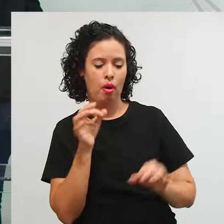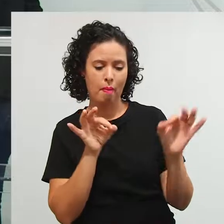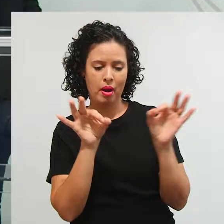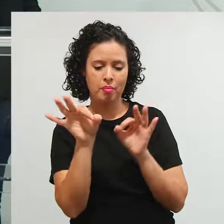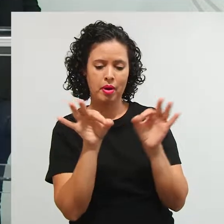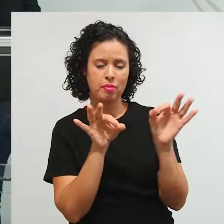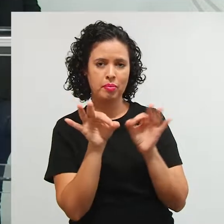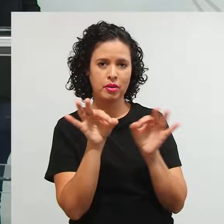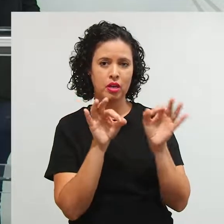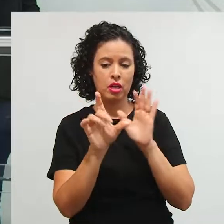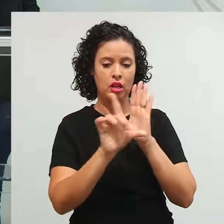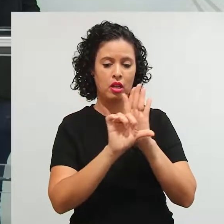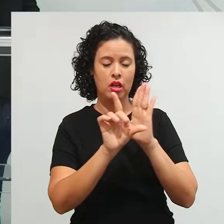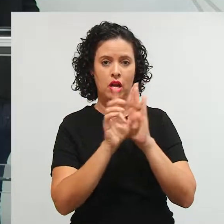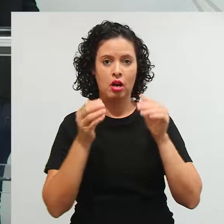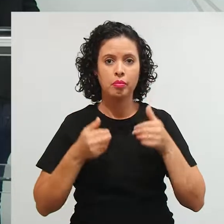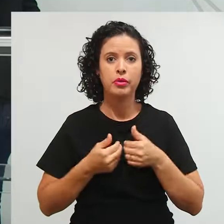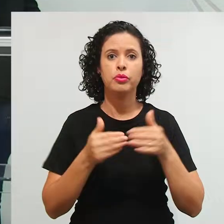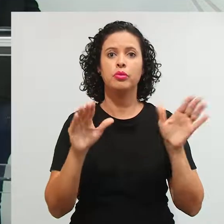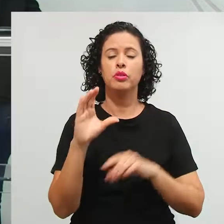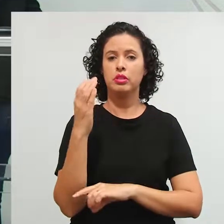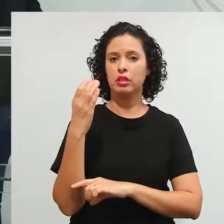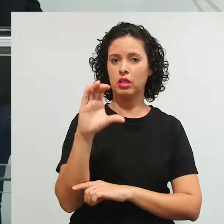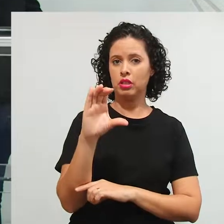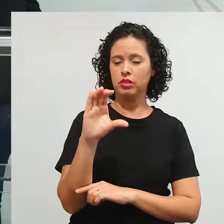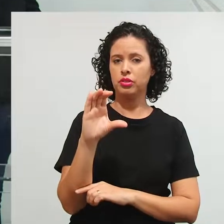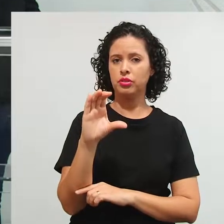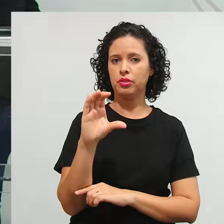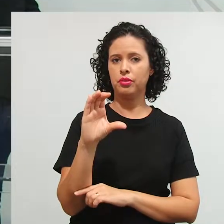de abertura de crédito